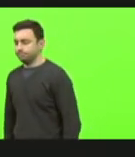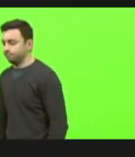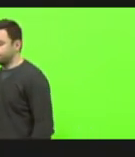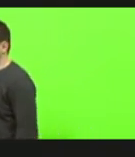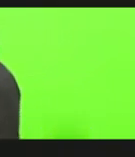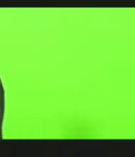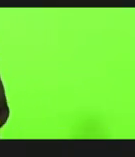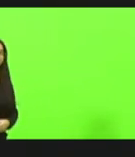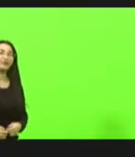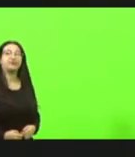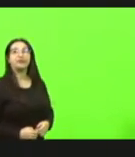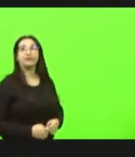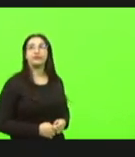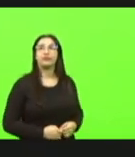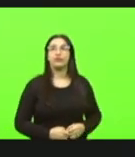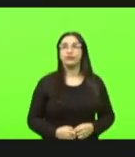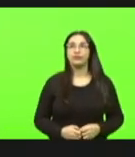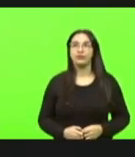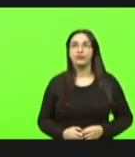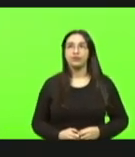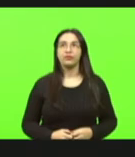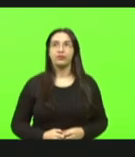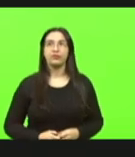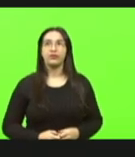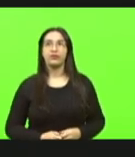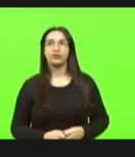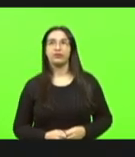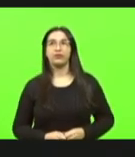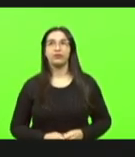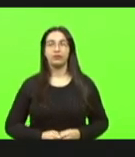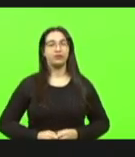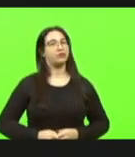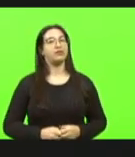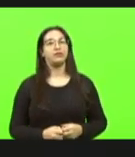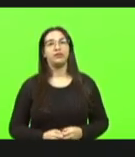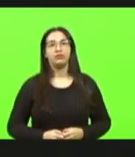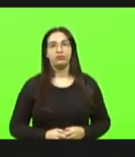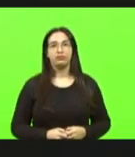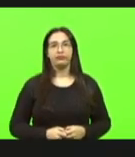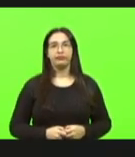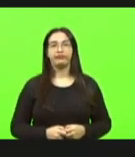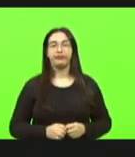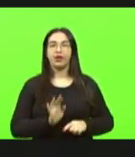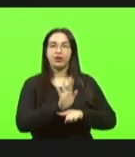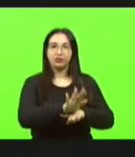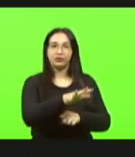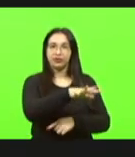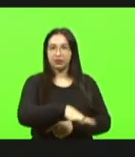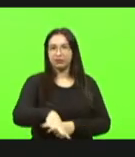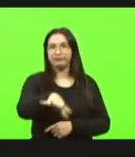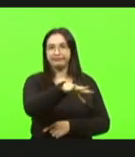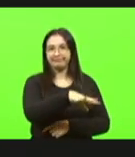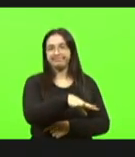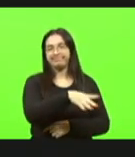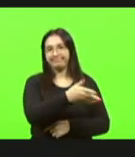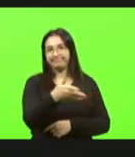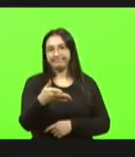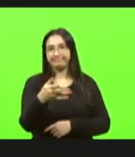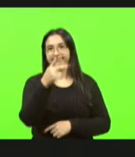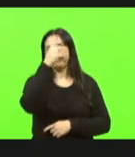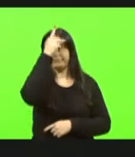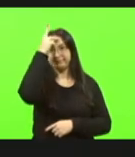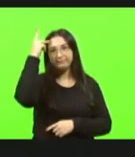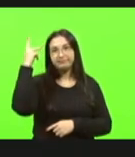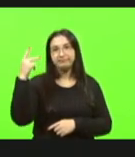tocar profundamente nessa comunidade que tanto precisa de nossa